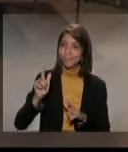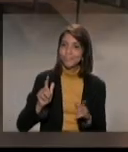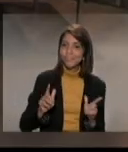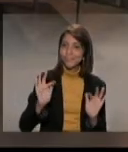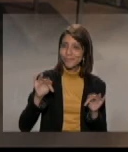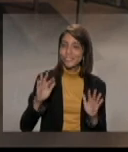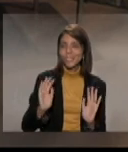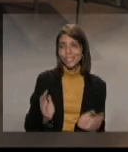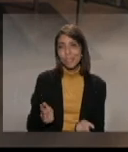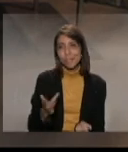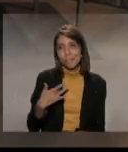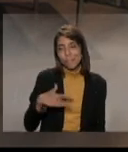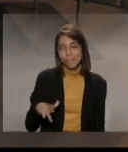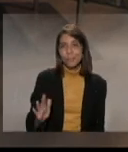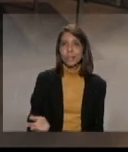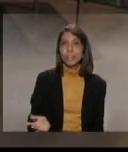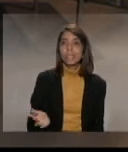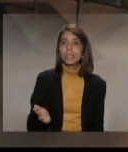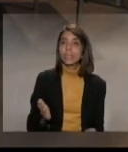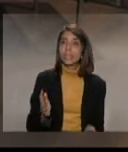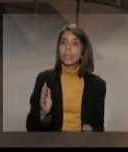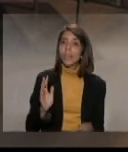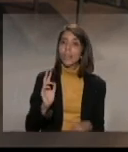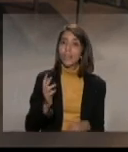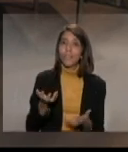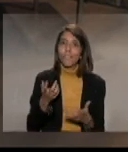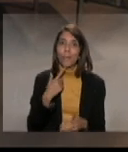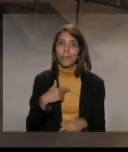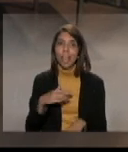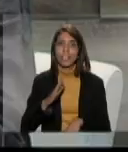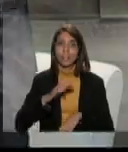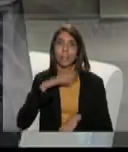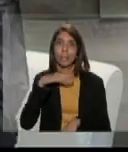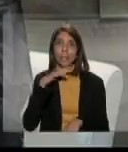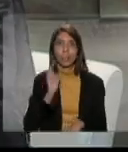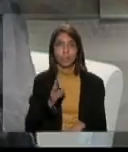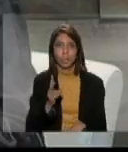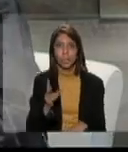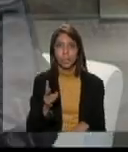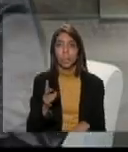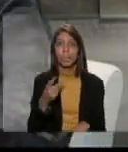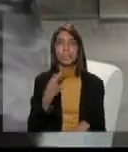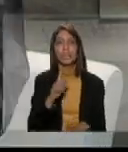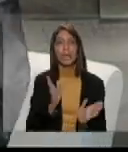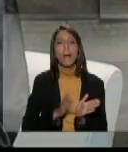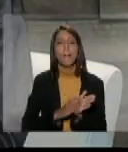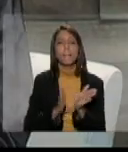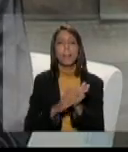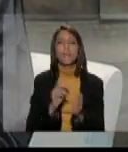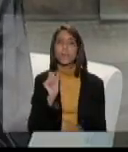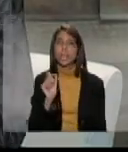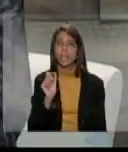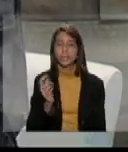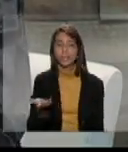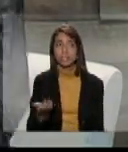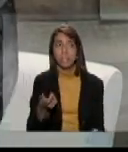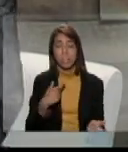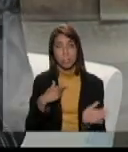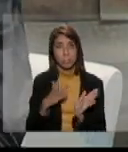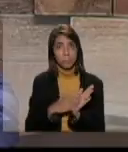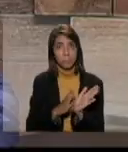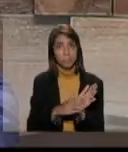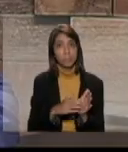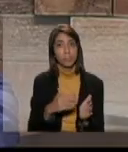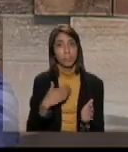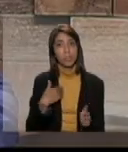final do programa acabando assim continuar esse papo aqui por muito tempo o seu aplauso vai para que eu vou